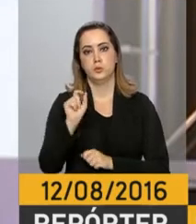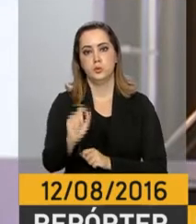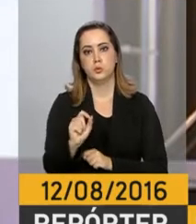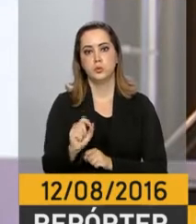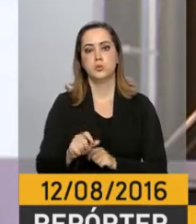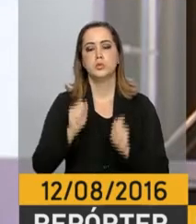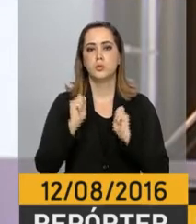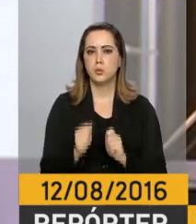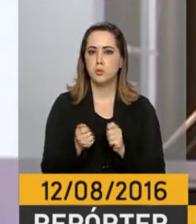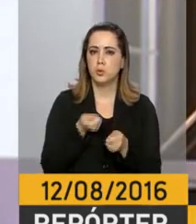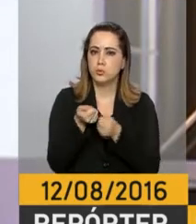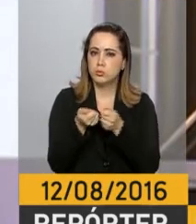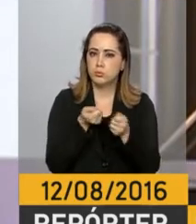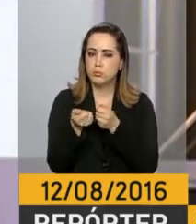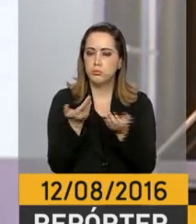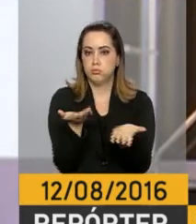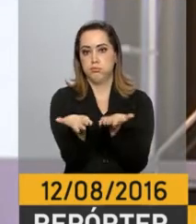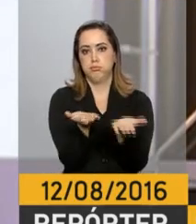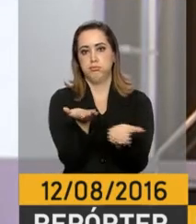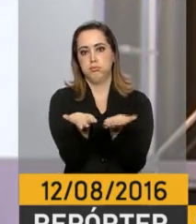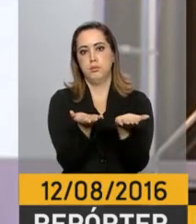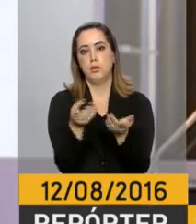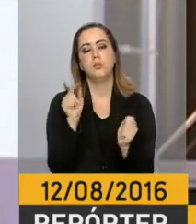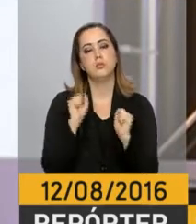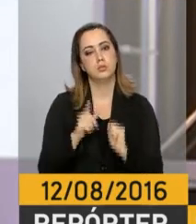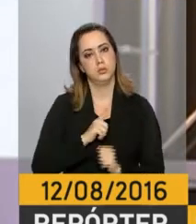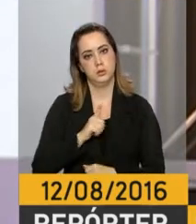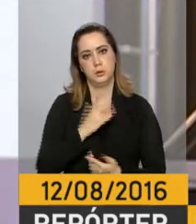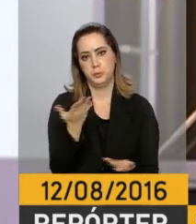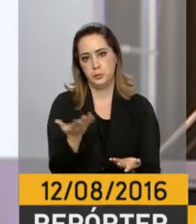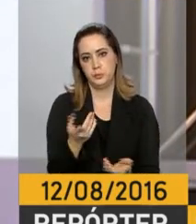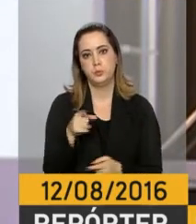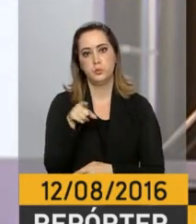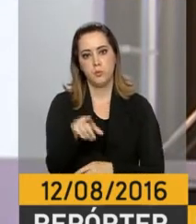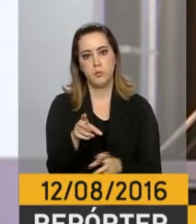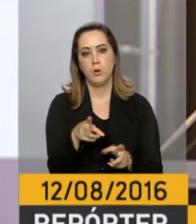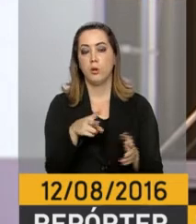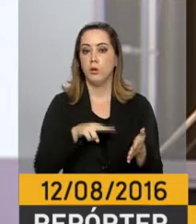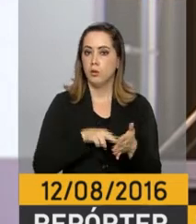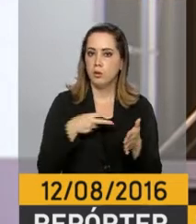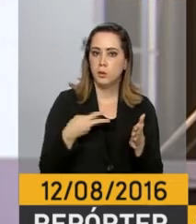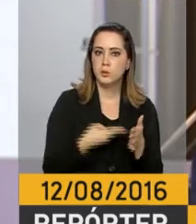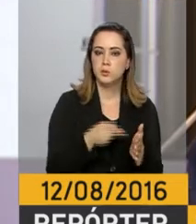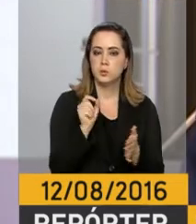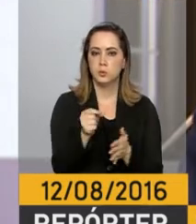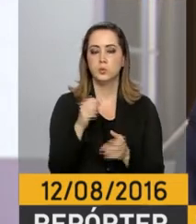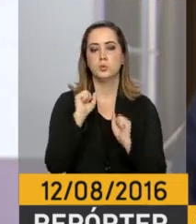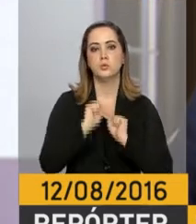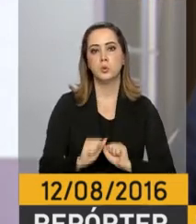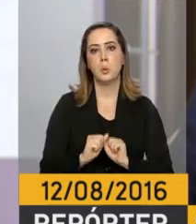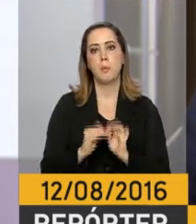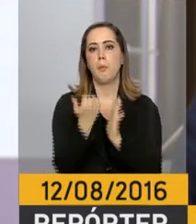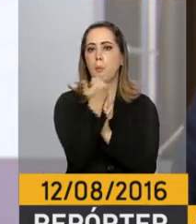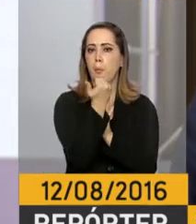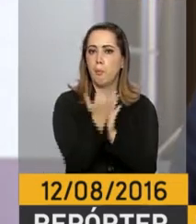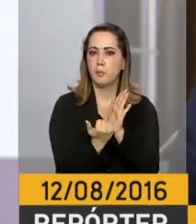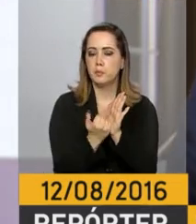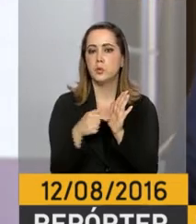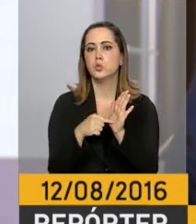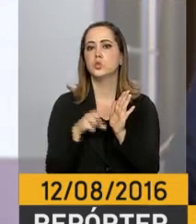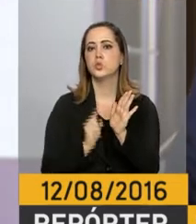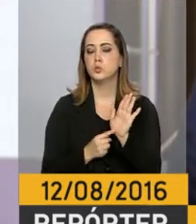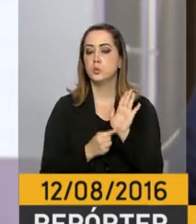as ferramentas cambiais de que dispõe. Nesse sentido, afirmamos antes, poderá reduzir sua exposição